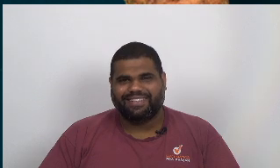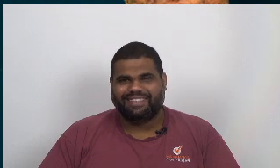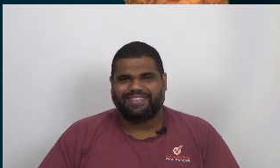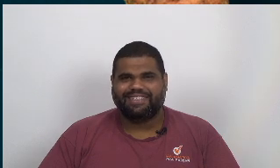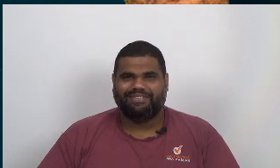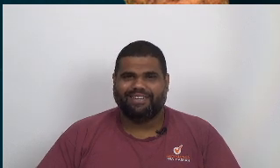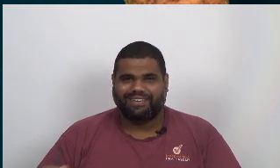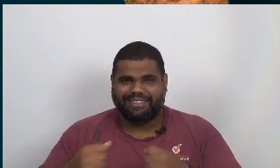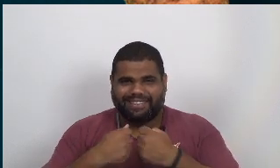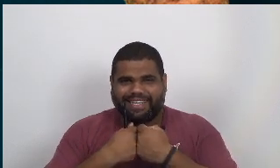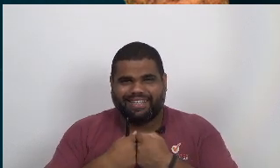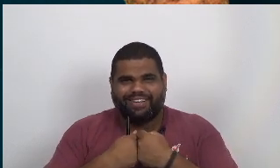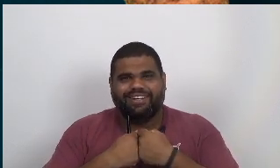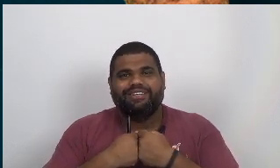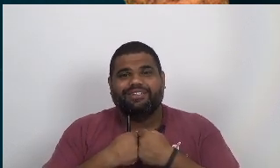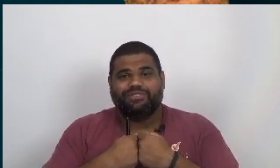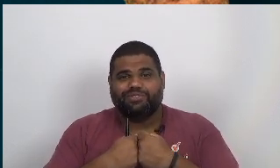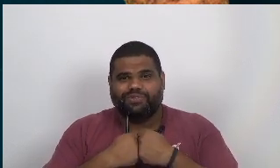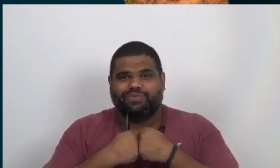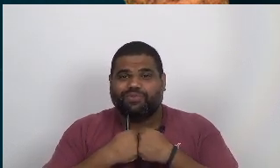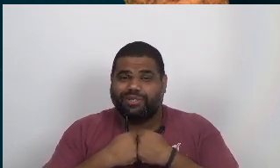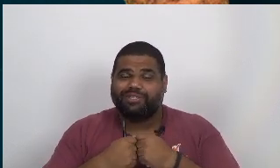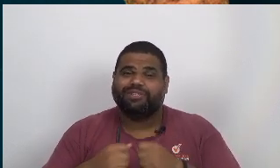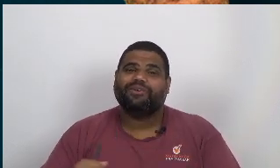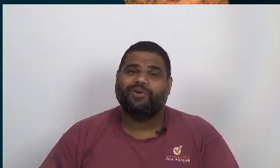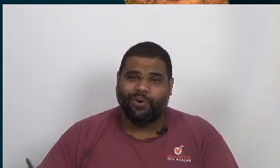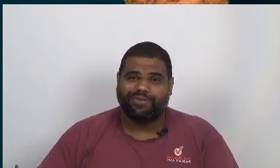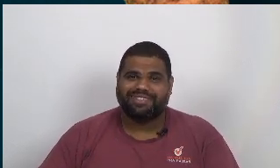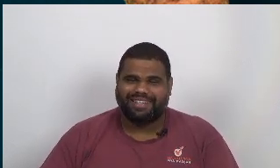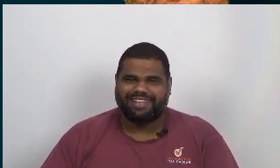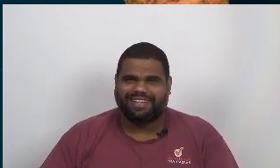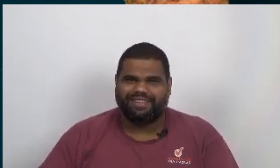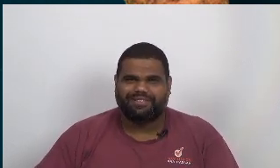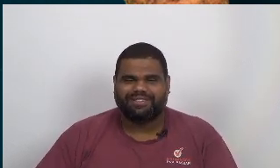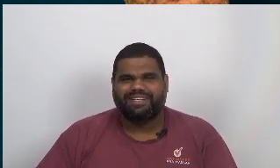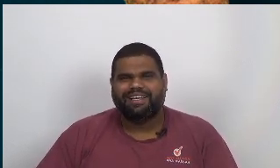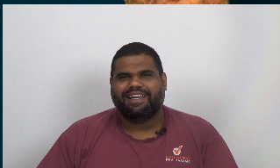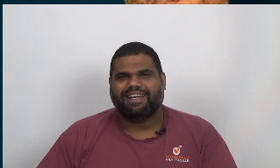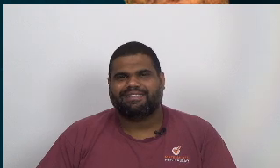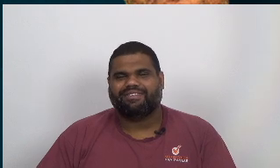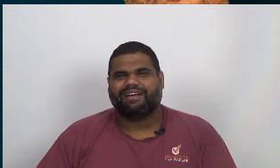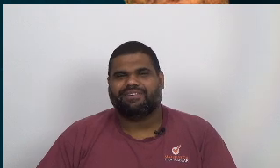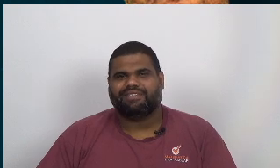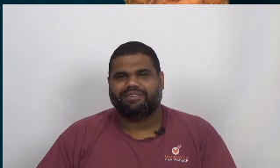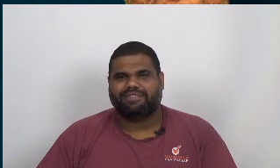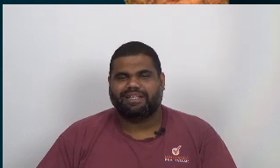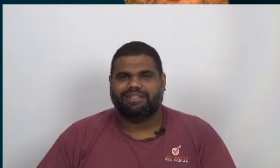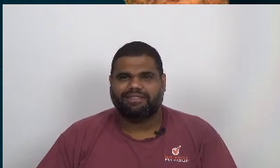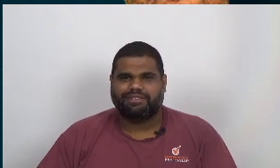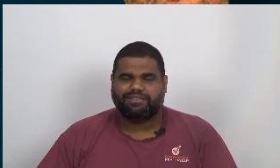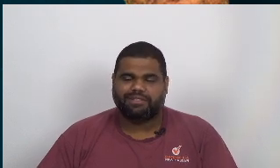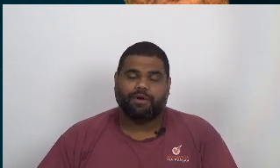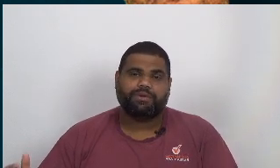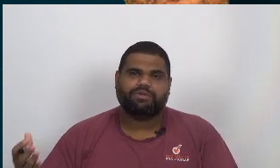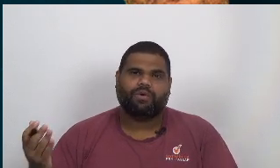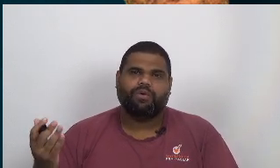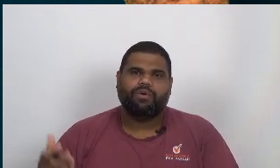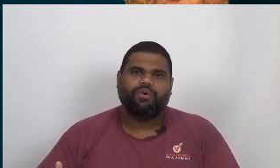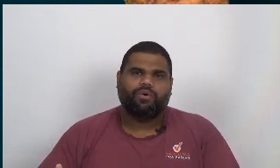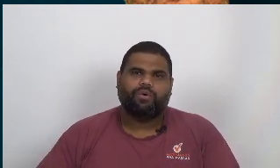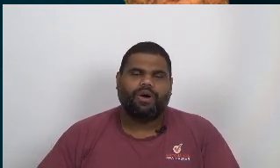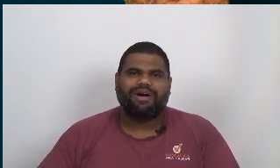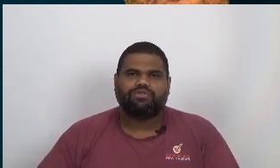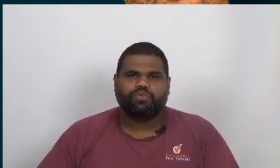e não deixe o inimigo agir. Tá aqui, ó. Juntos conseguiremos essa vaga, eu tenho certeza disso. Então,